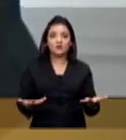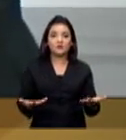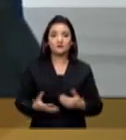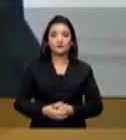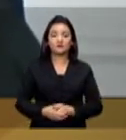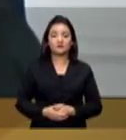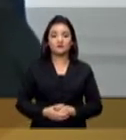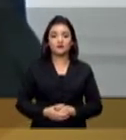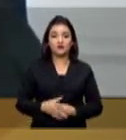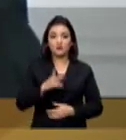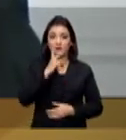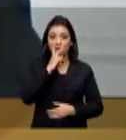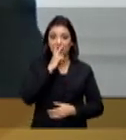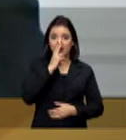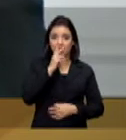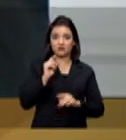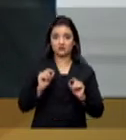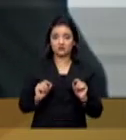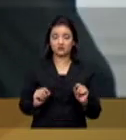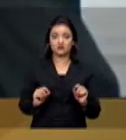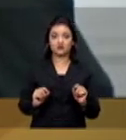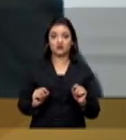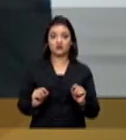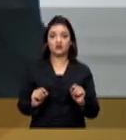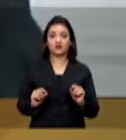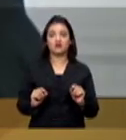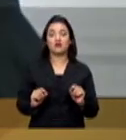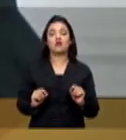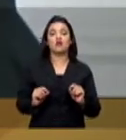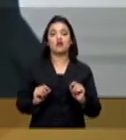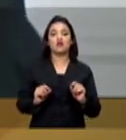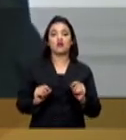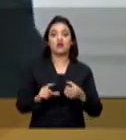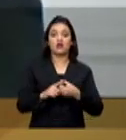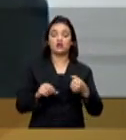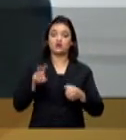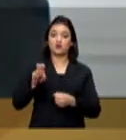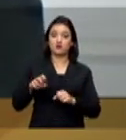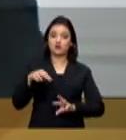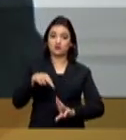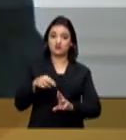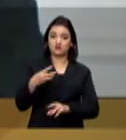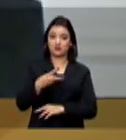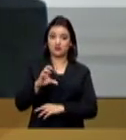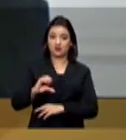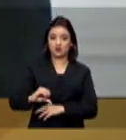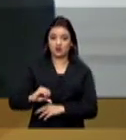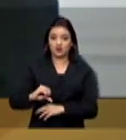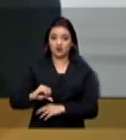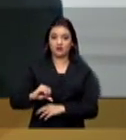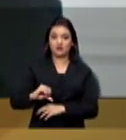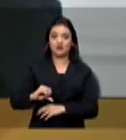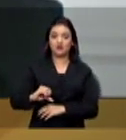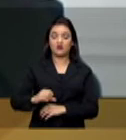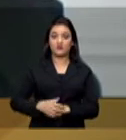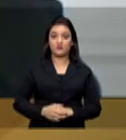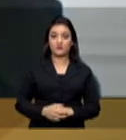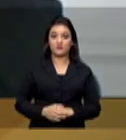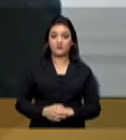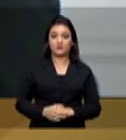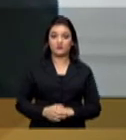em respeito ao artigo 5º, inciso 39, não seja possível a aplicação de um